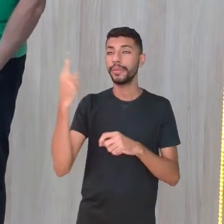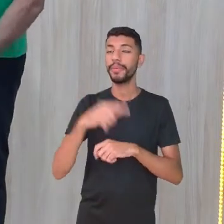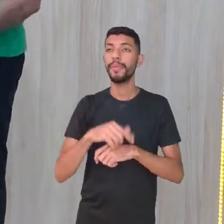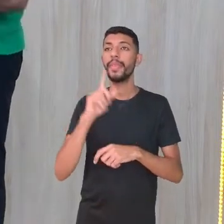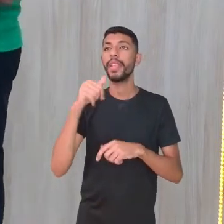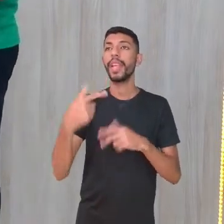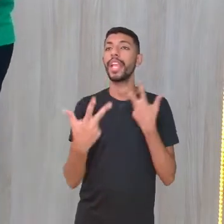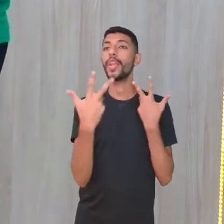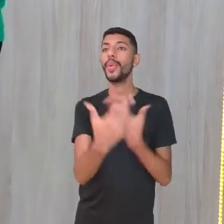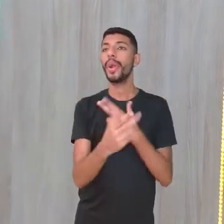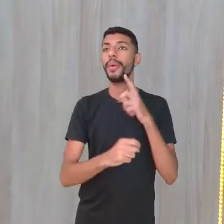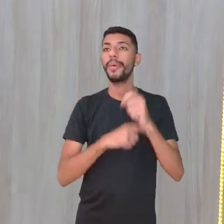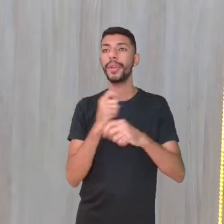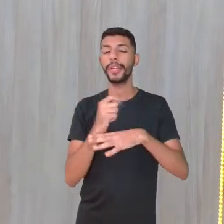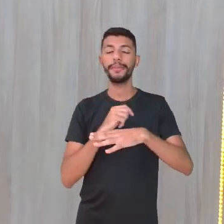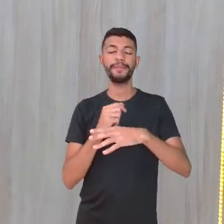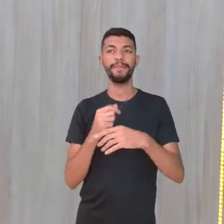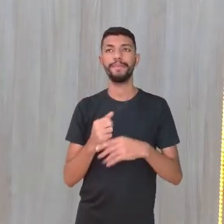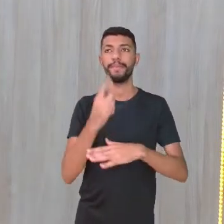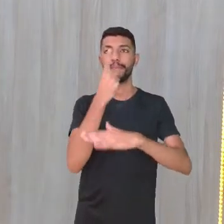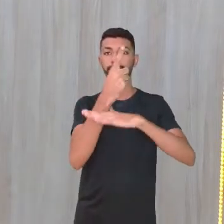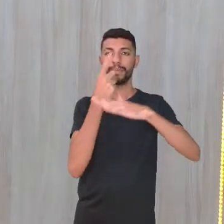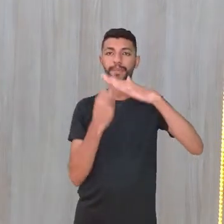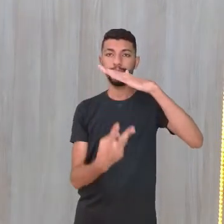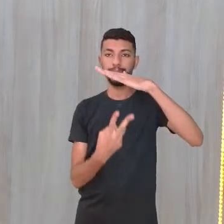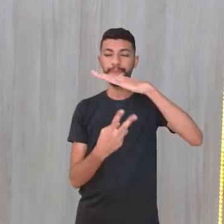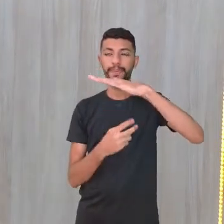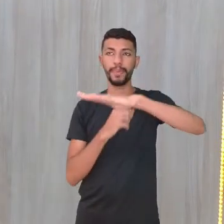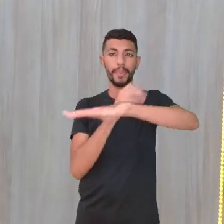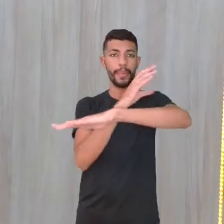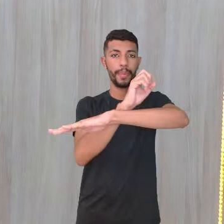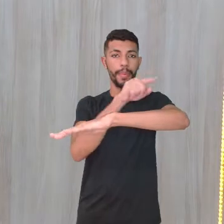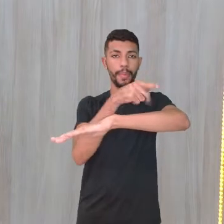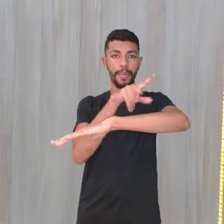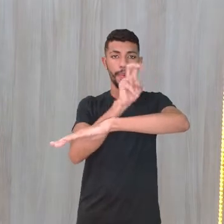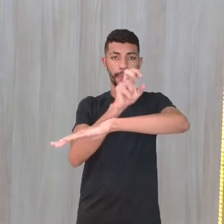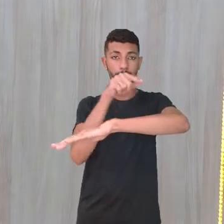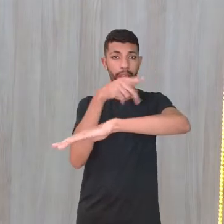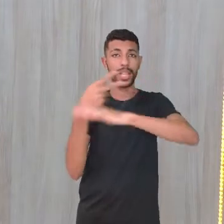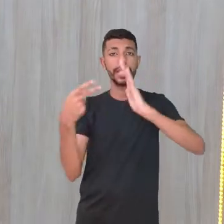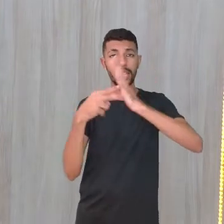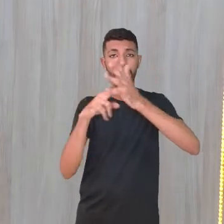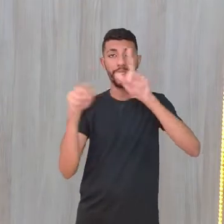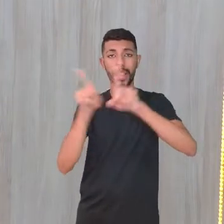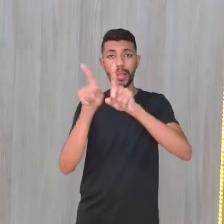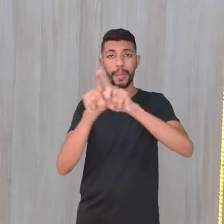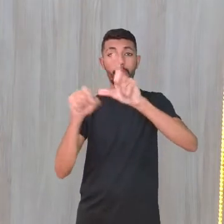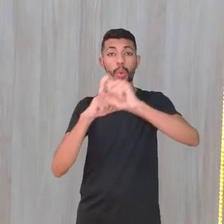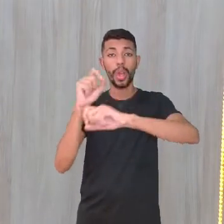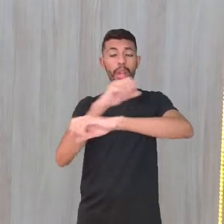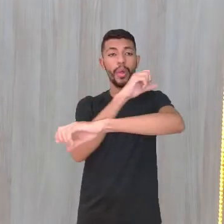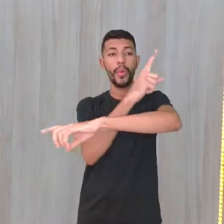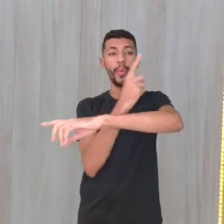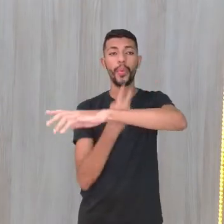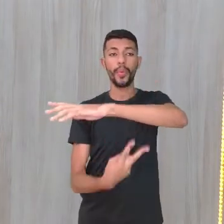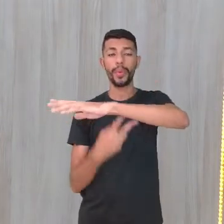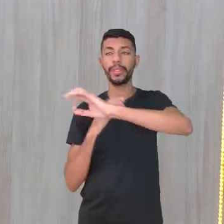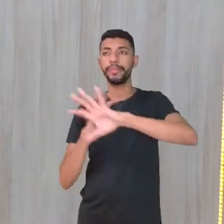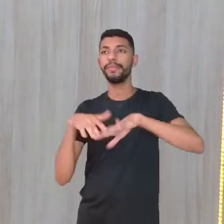é a mesma coisa que 1/2, certo? Se eu dividir 1 por 2, eu vou ter como resposta